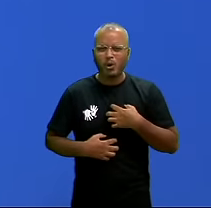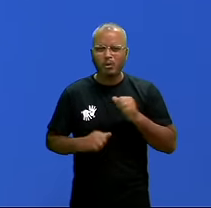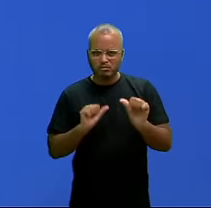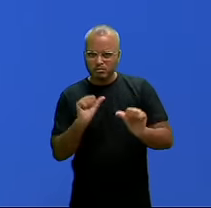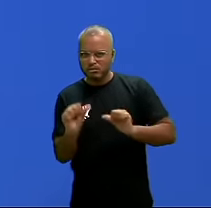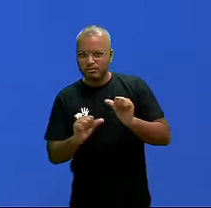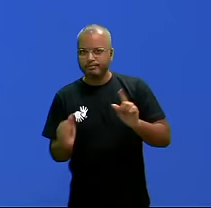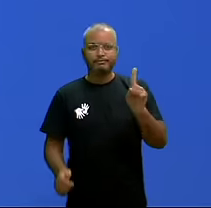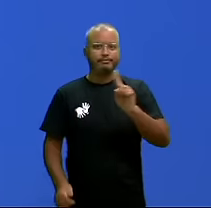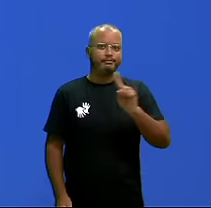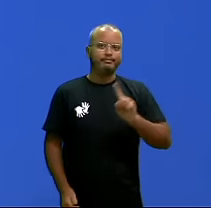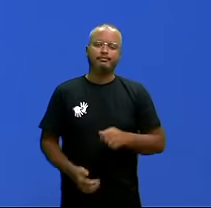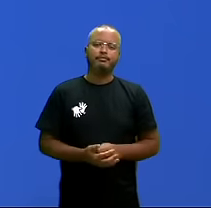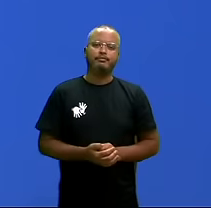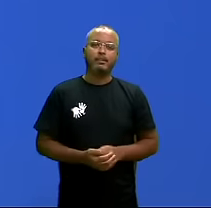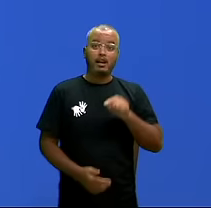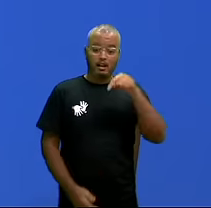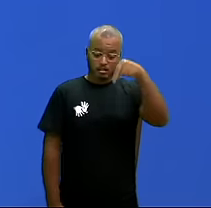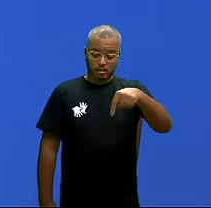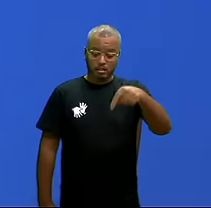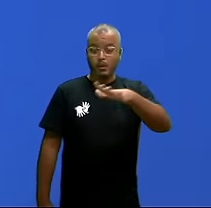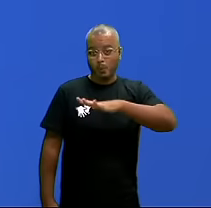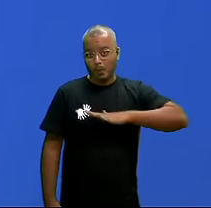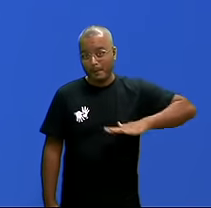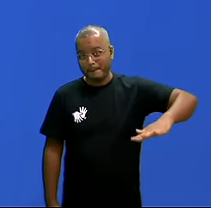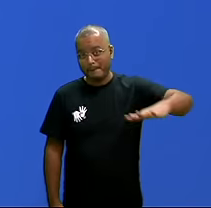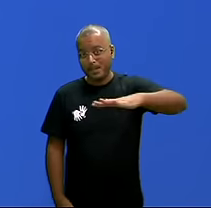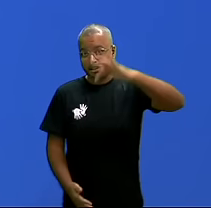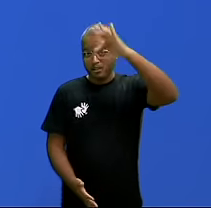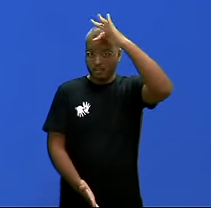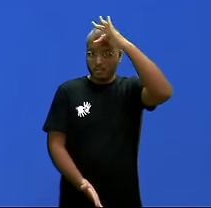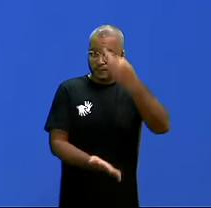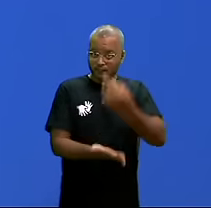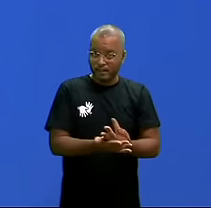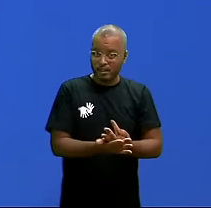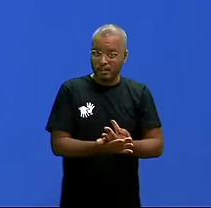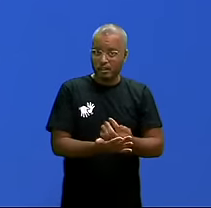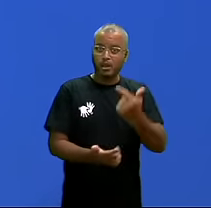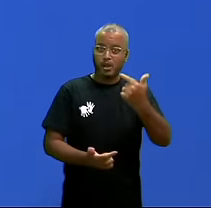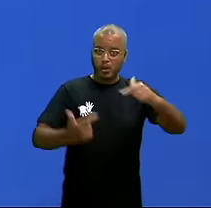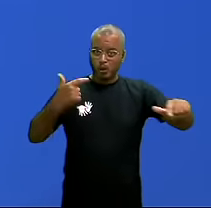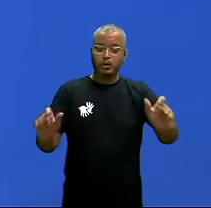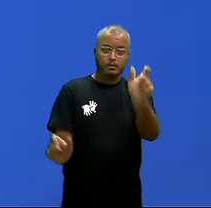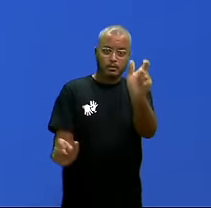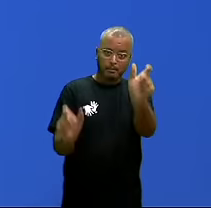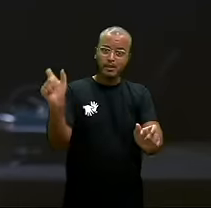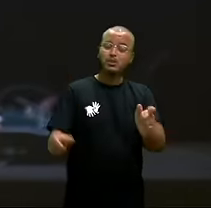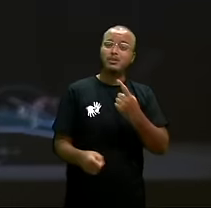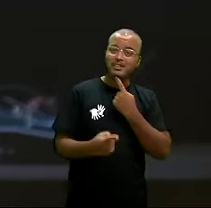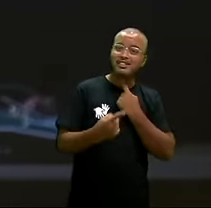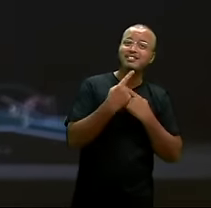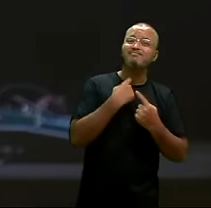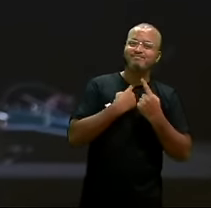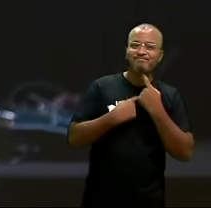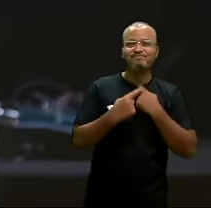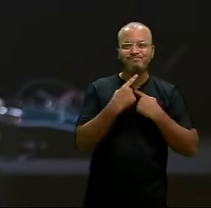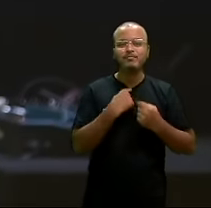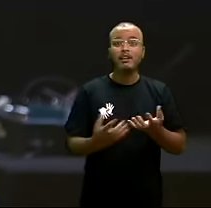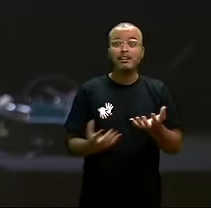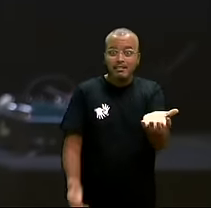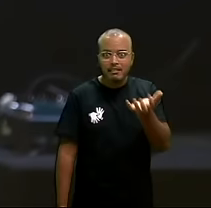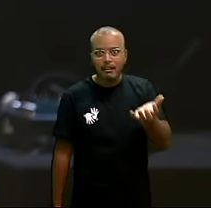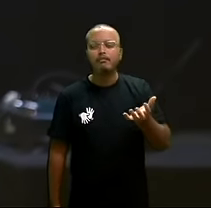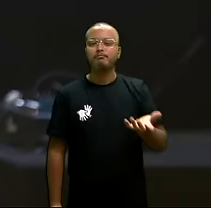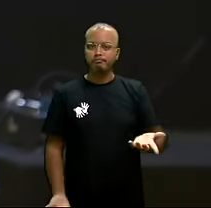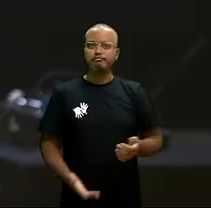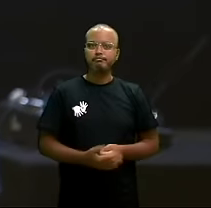gente brigando no Brasil para ter. Tem gente que faz o que for. Tem gente que visita essa igreja e diz assim: dá vontade de pegar isso aqui e levar para minha